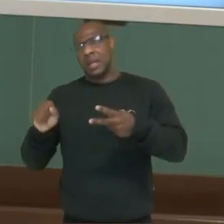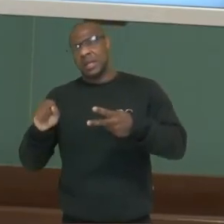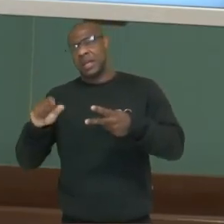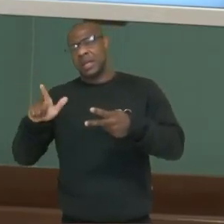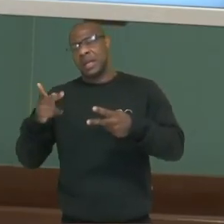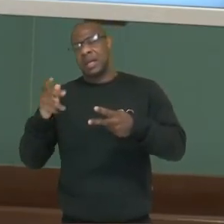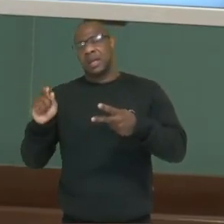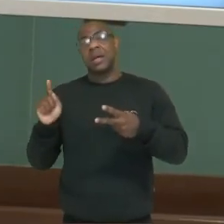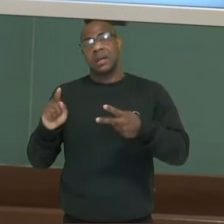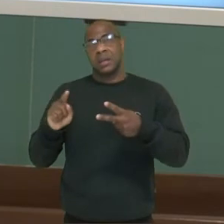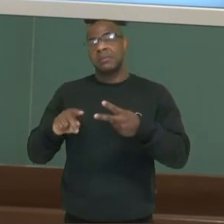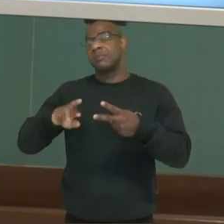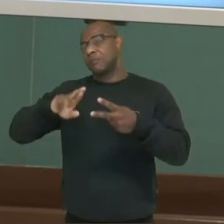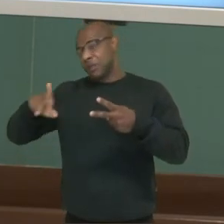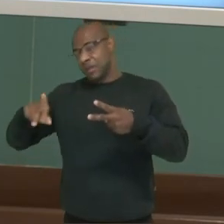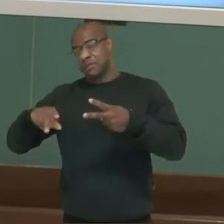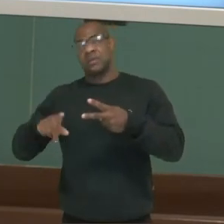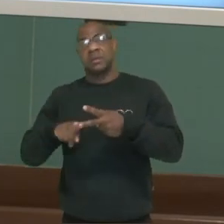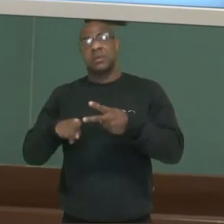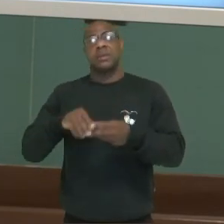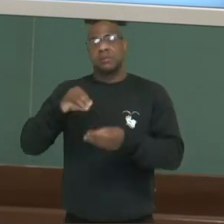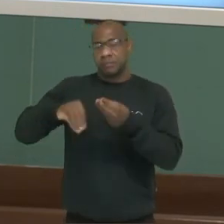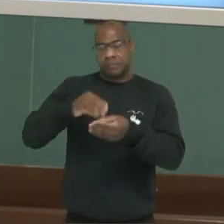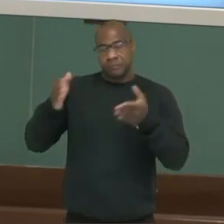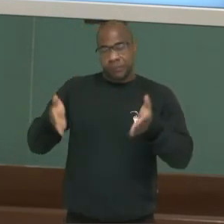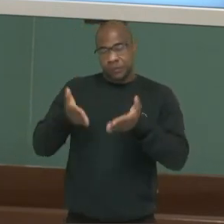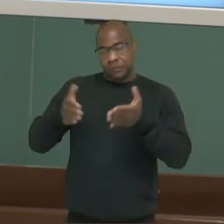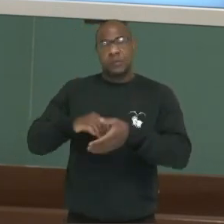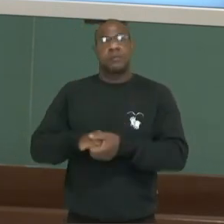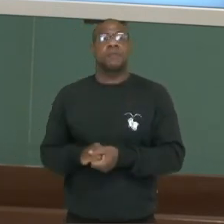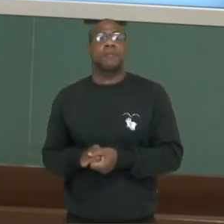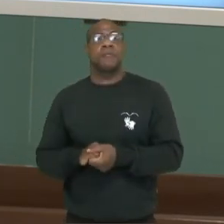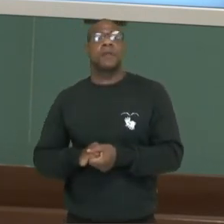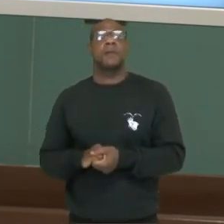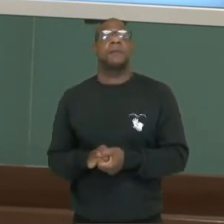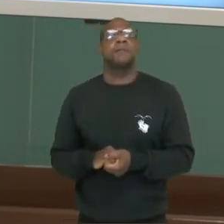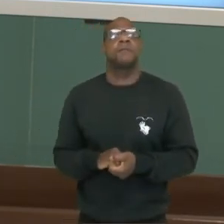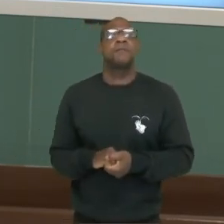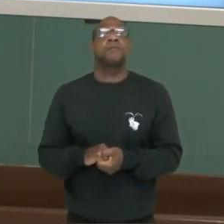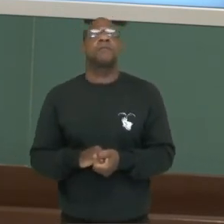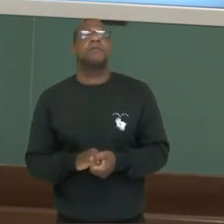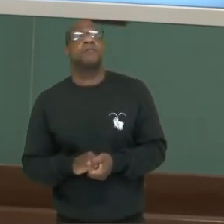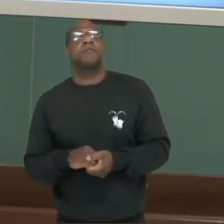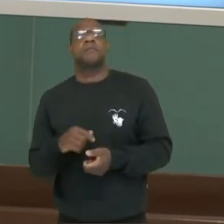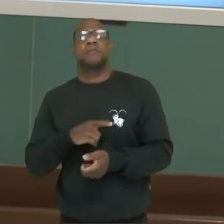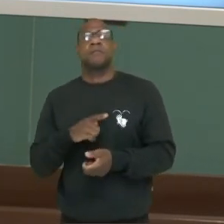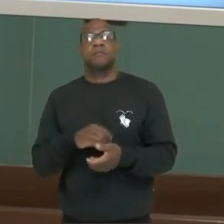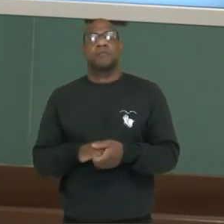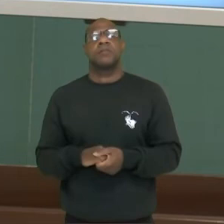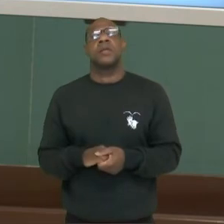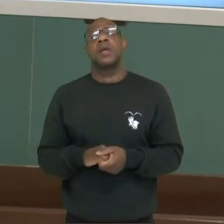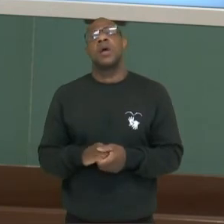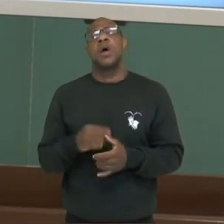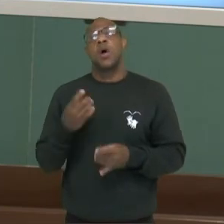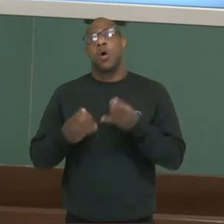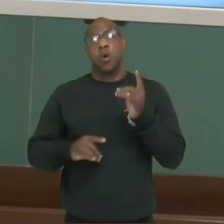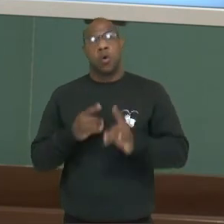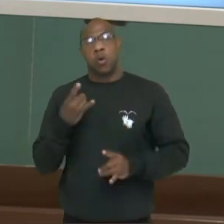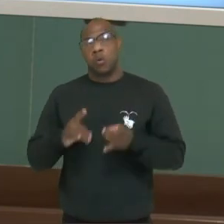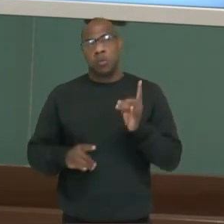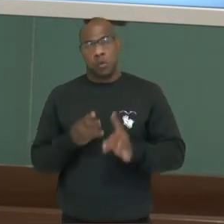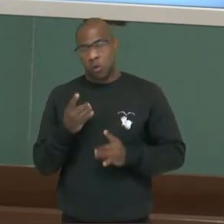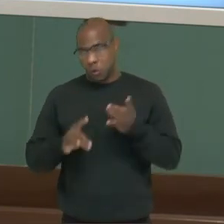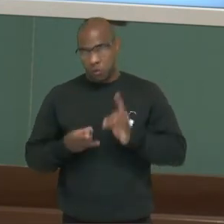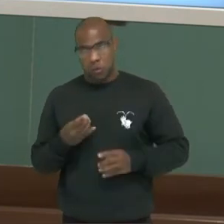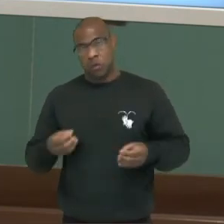Então, nos hormônios femininos, nós temos os hormônios hipofisários e os hormônios ovarianos, que são os hormônios que são produzidos